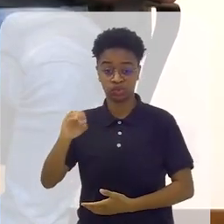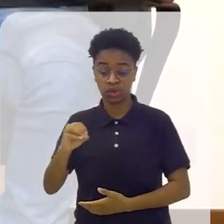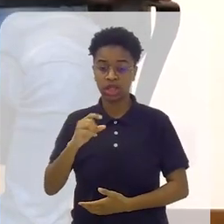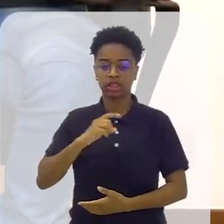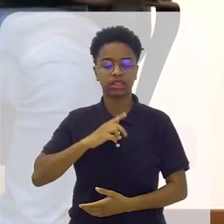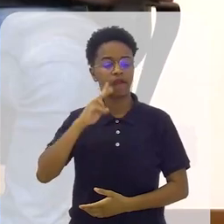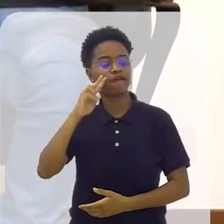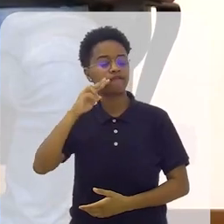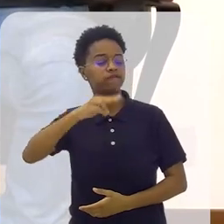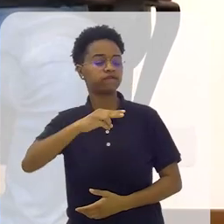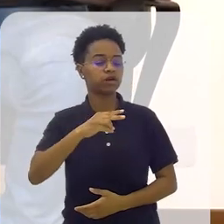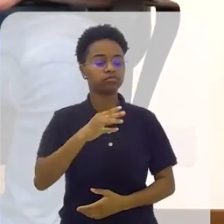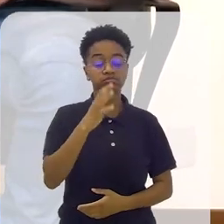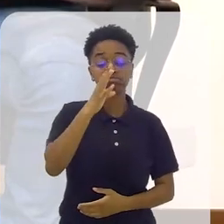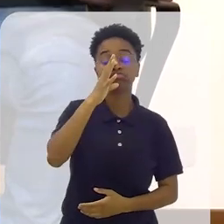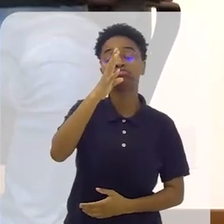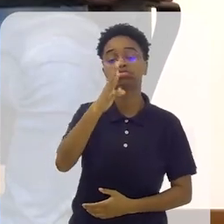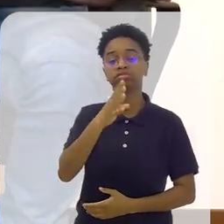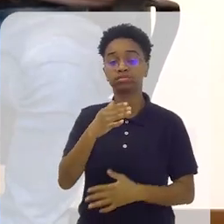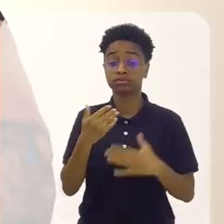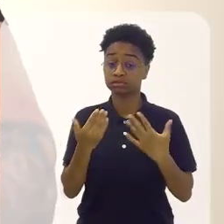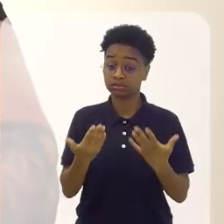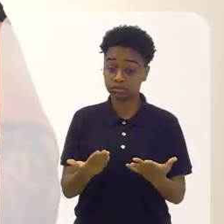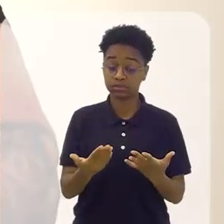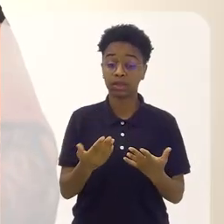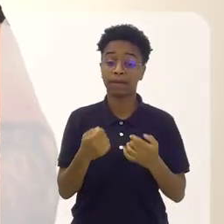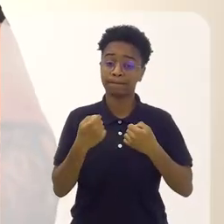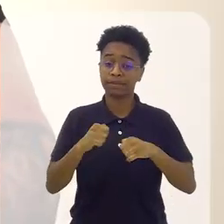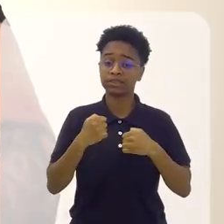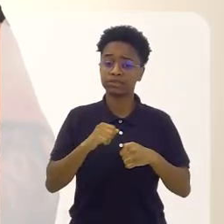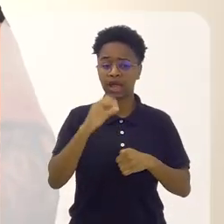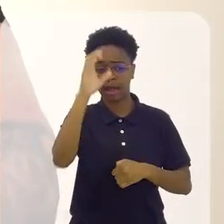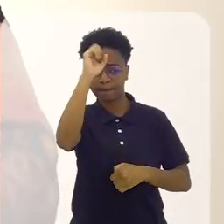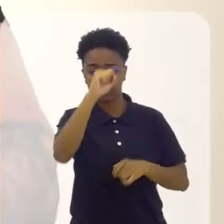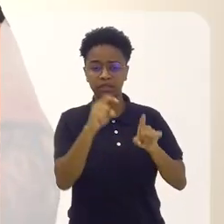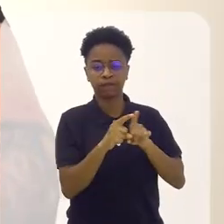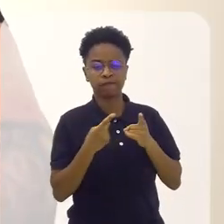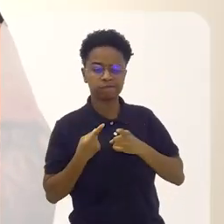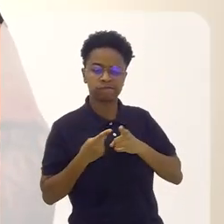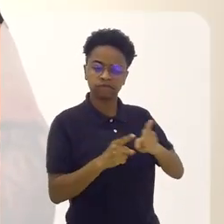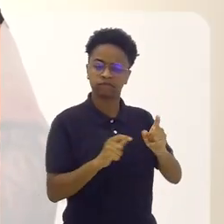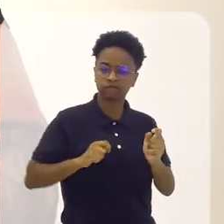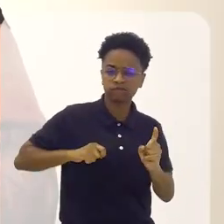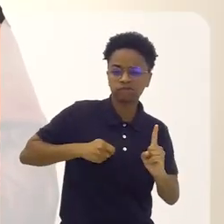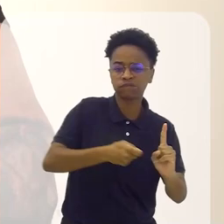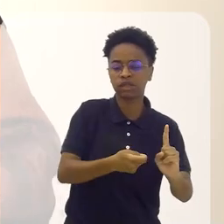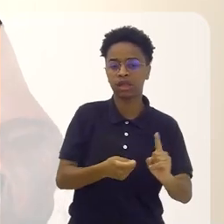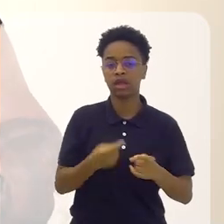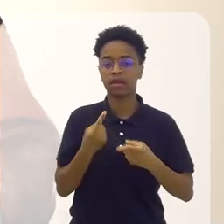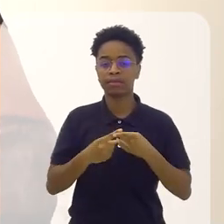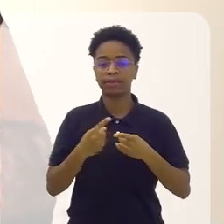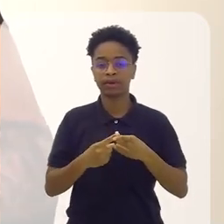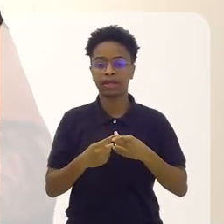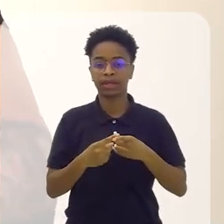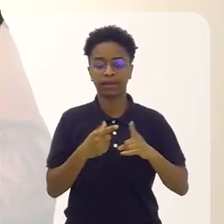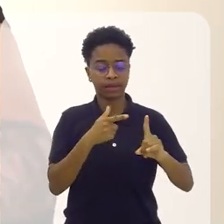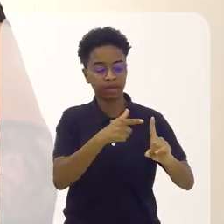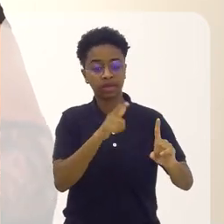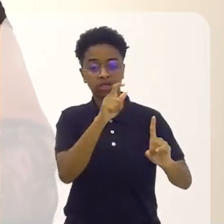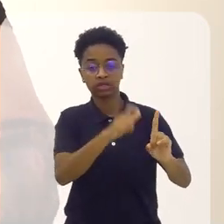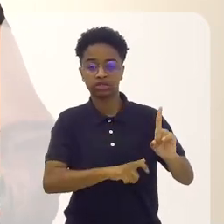tinham esse olhar de cima. E toda aquela perseguição, né? E enxergar ele como